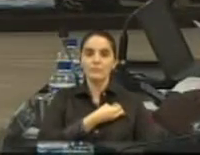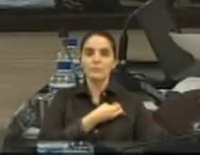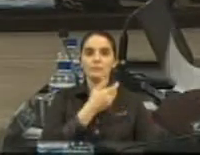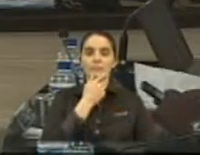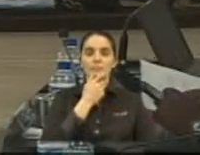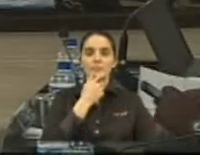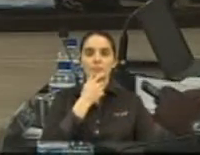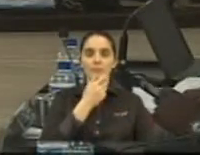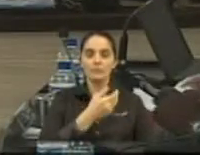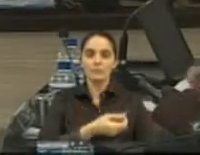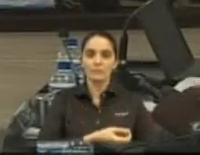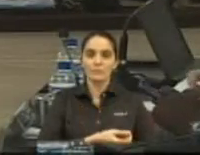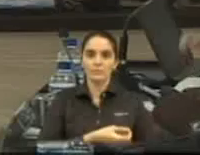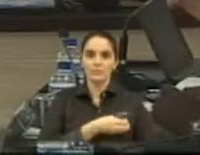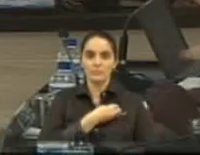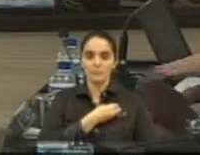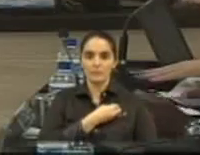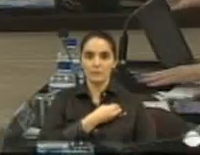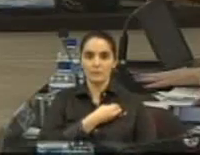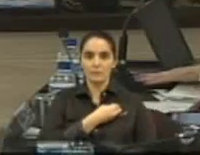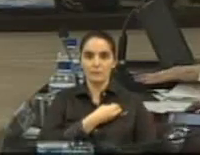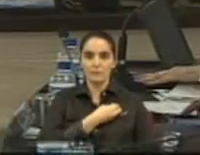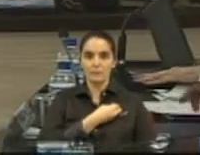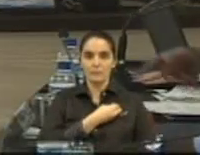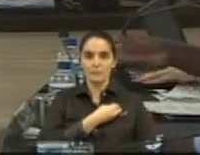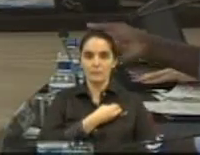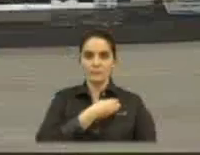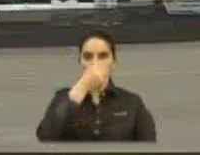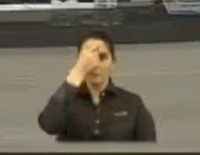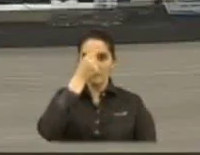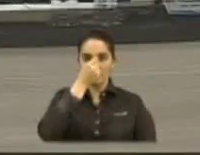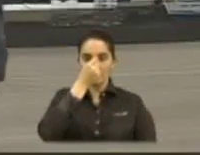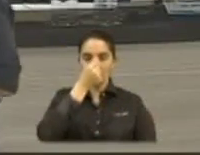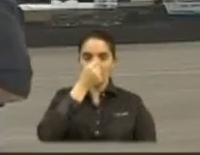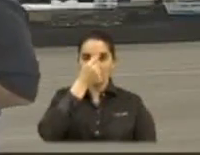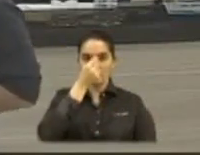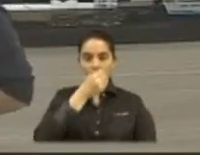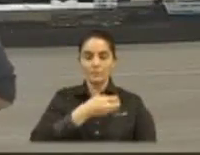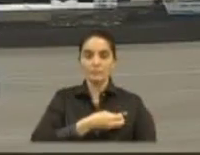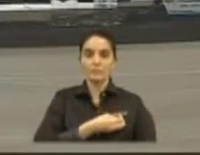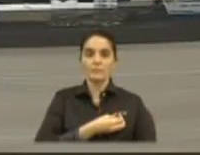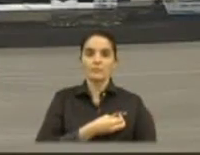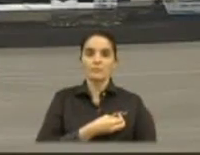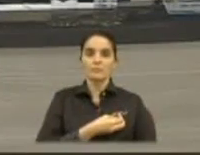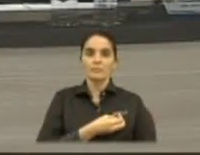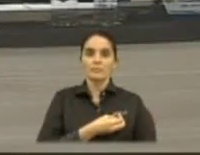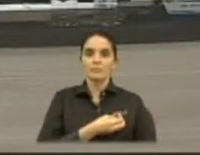excelência. Érica Monteiro. Presente. Jorge de Freitas.